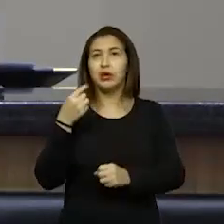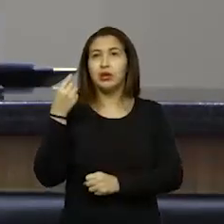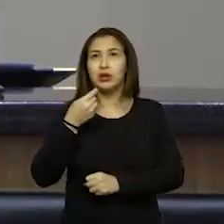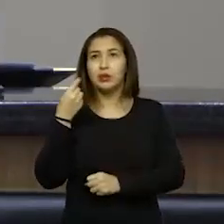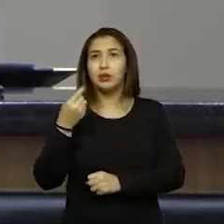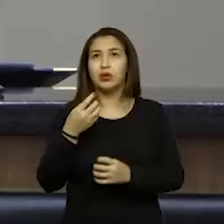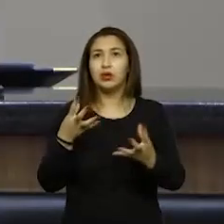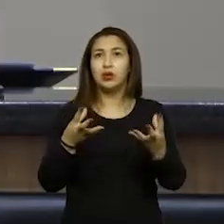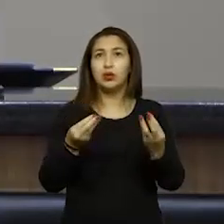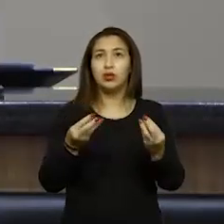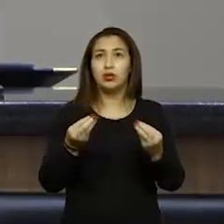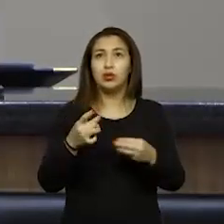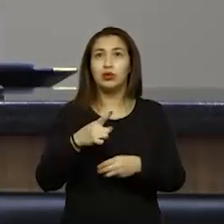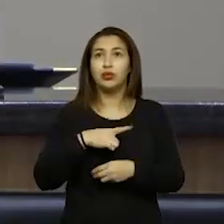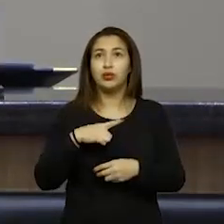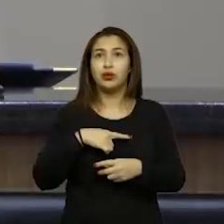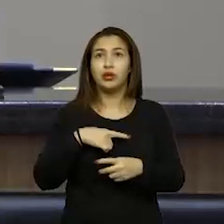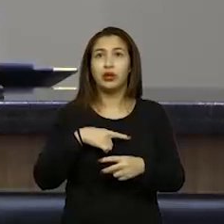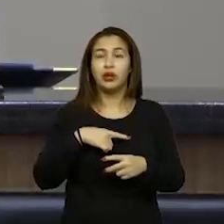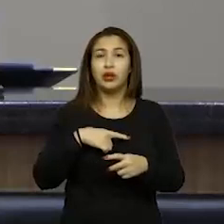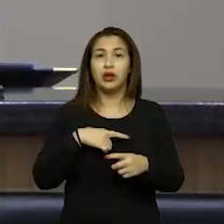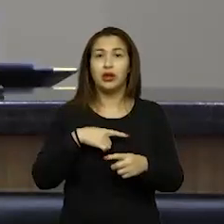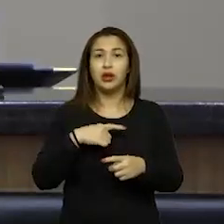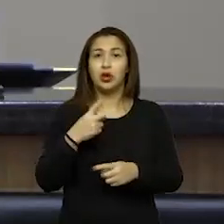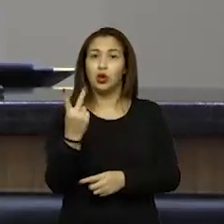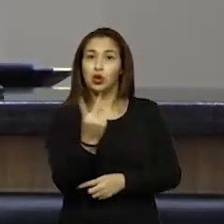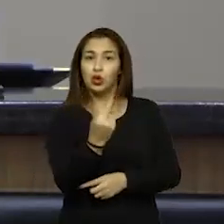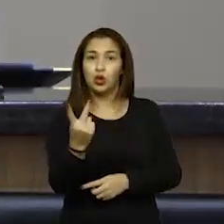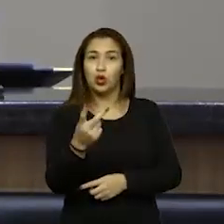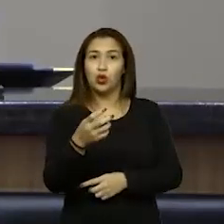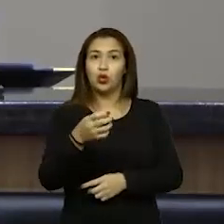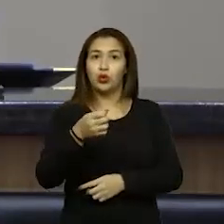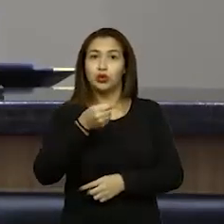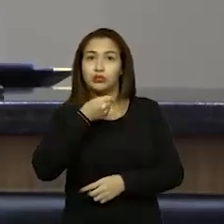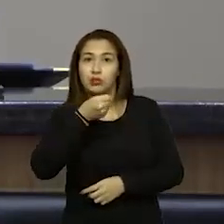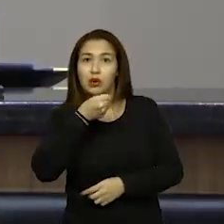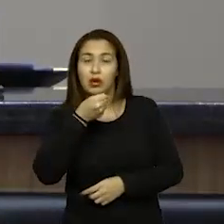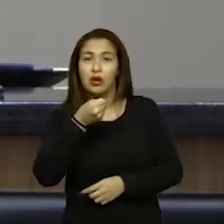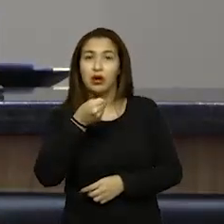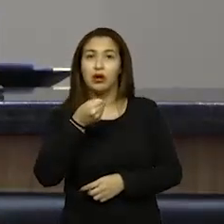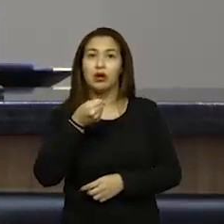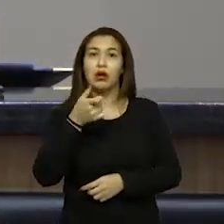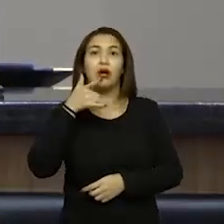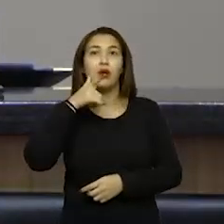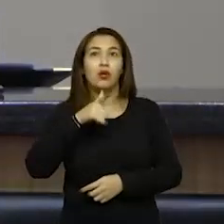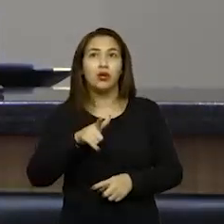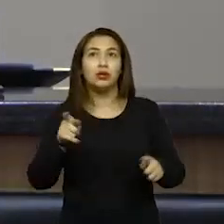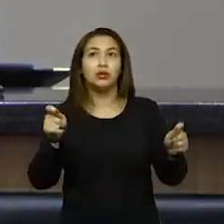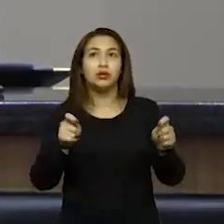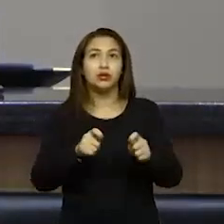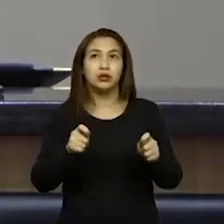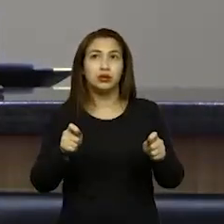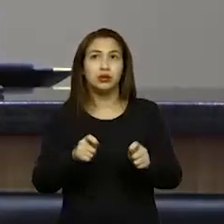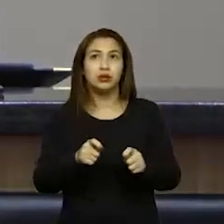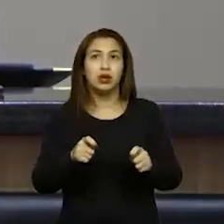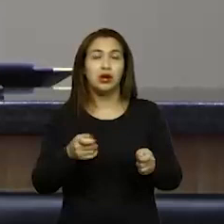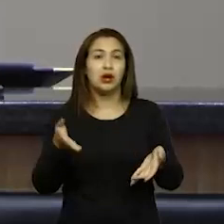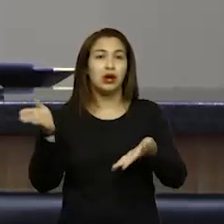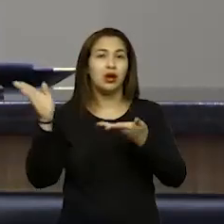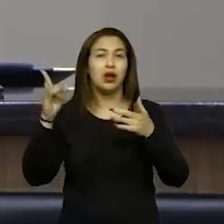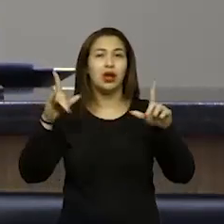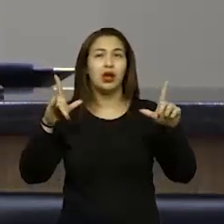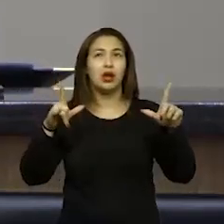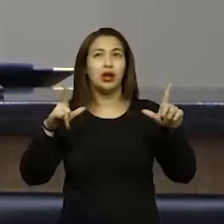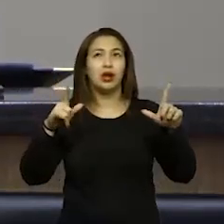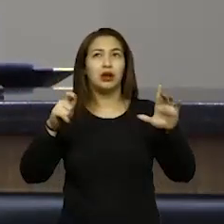tinham os dois microfones da parte aqui na frente. E a gente conseguia, nas imagens que se